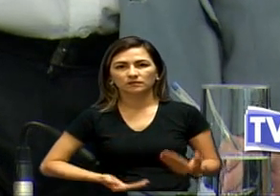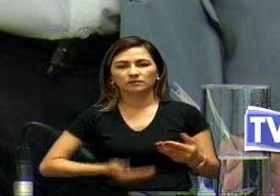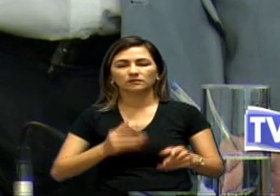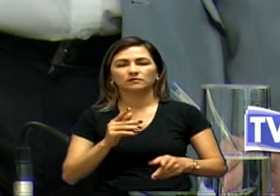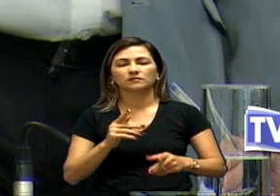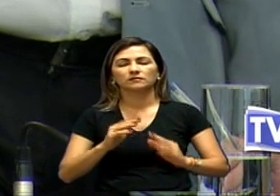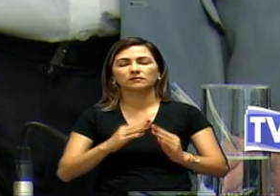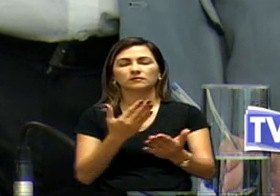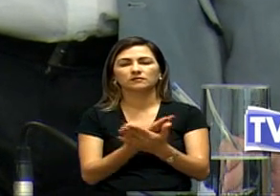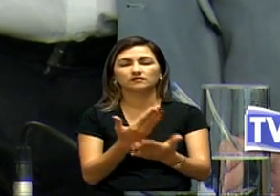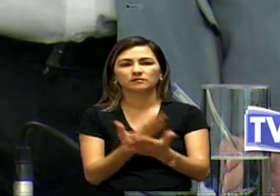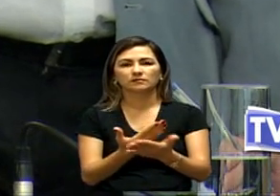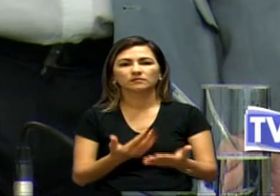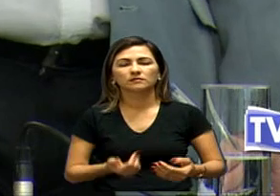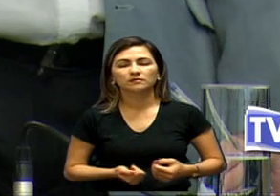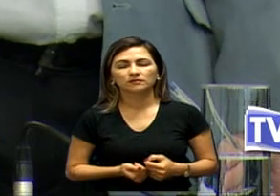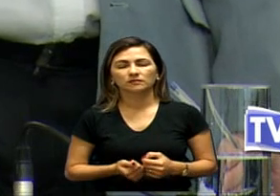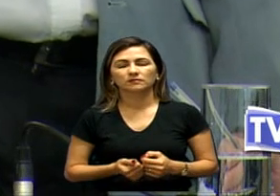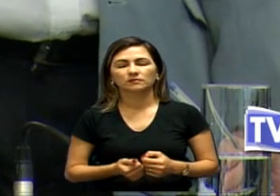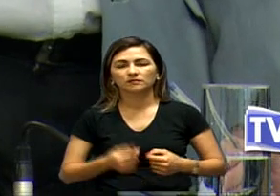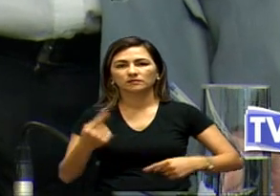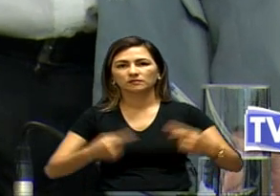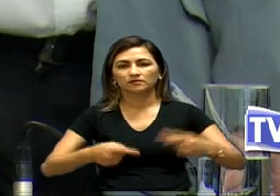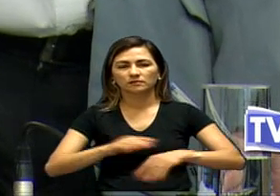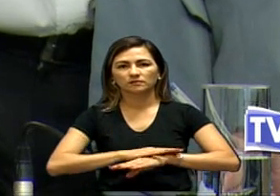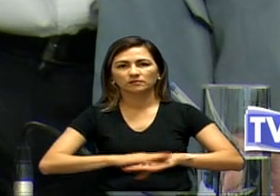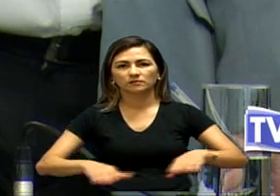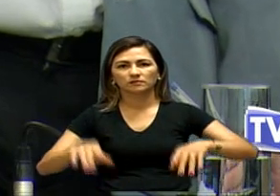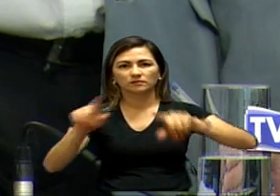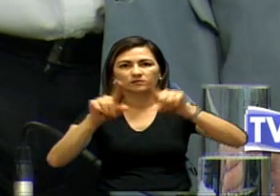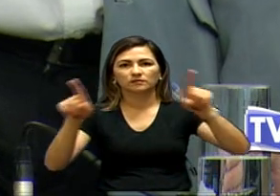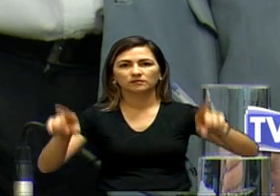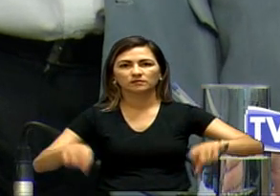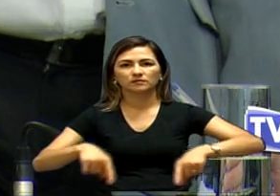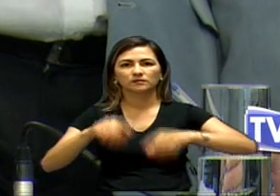discussão. Peço que abra o painel para votação.